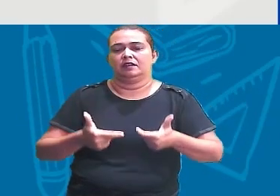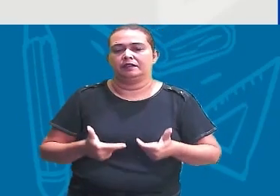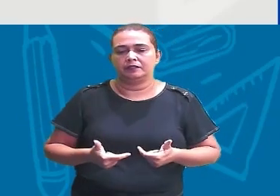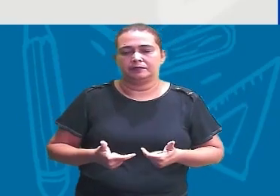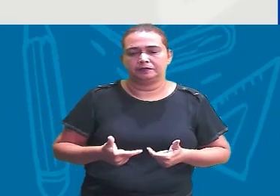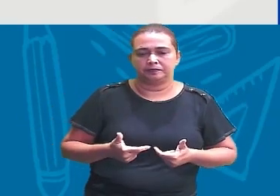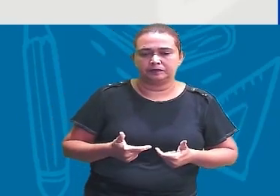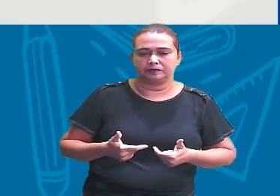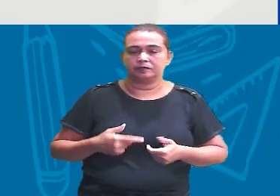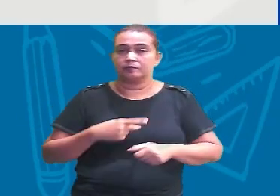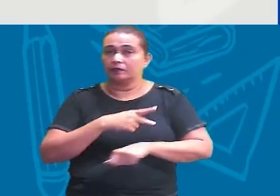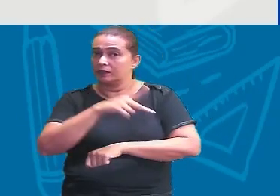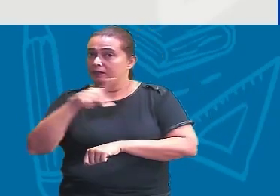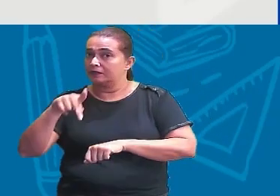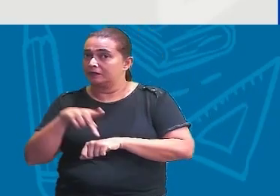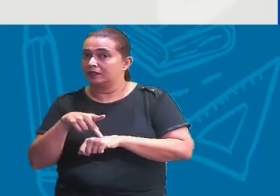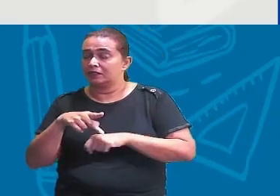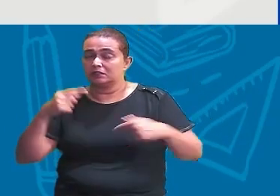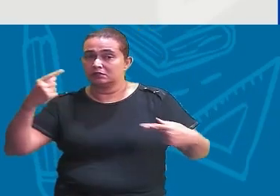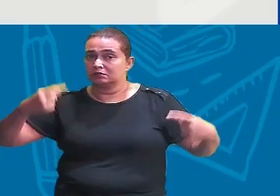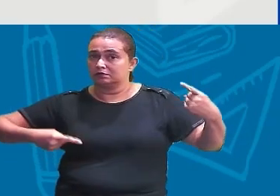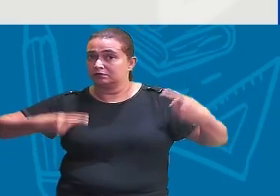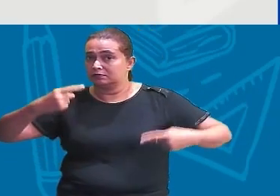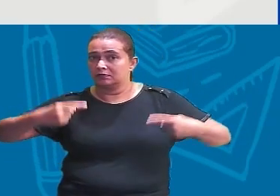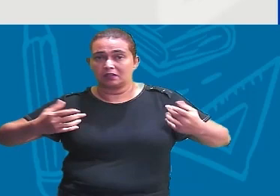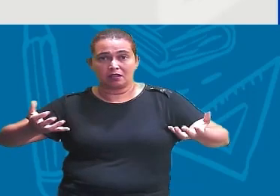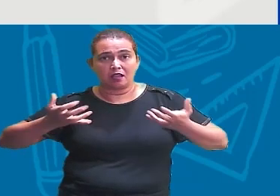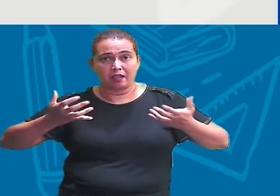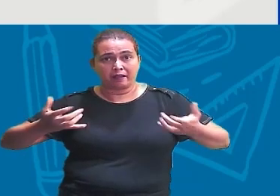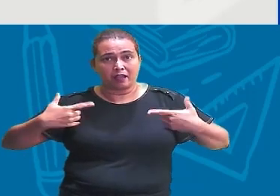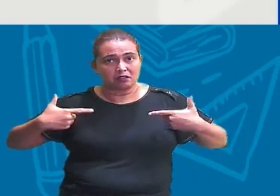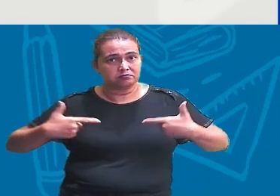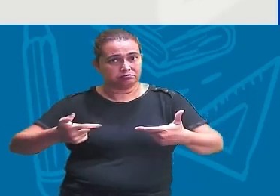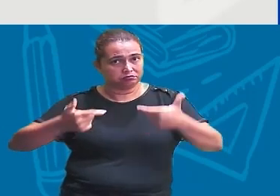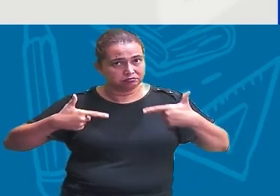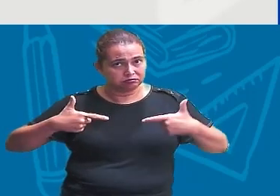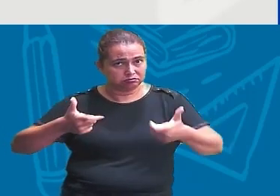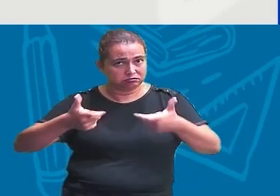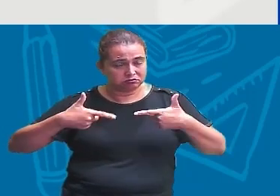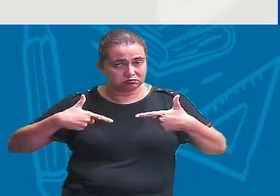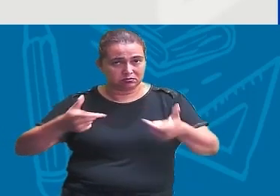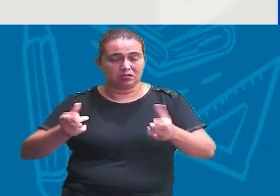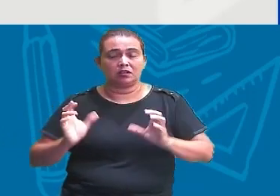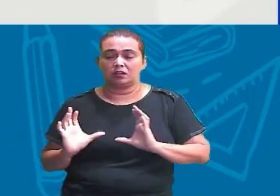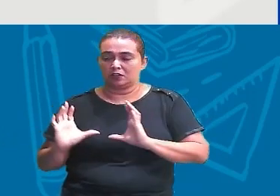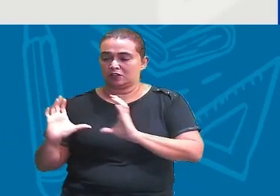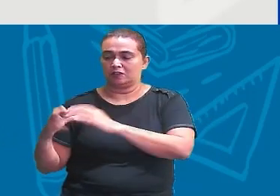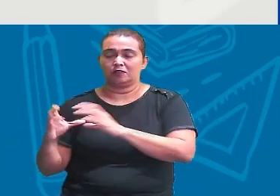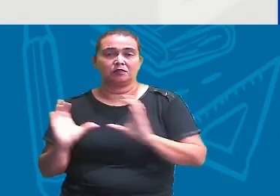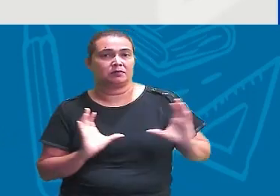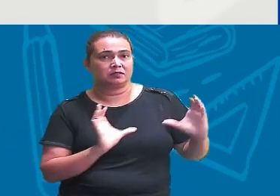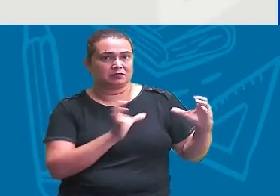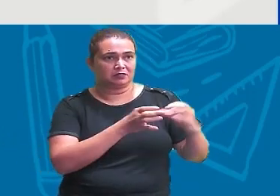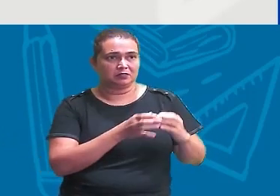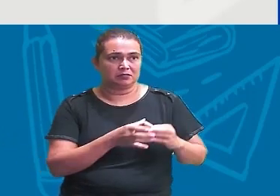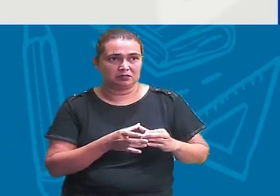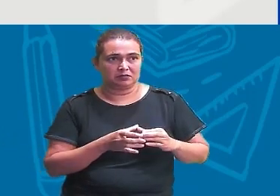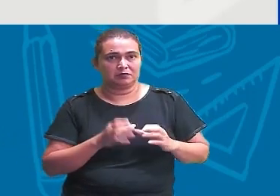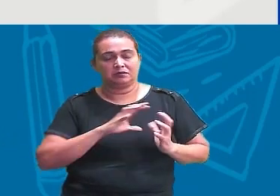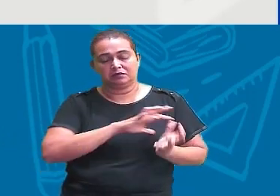Os países estavam armados e preparados para guerrear. As potências reuniram-se em blocos. O mundo era